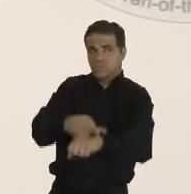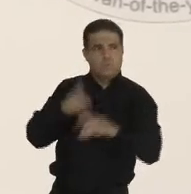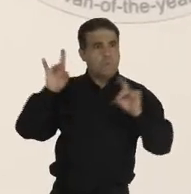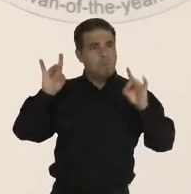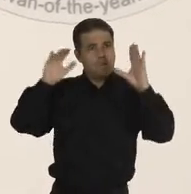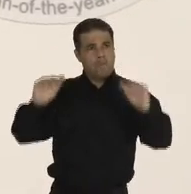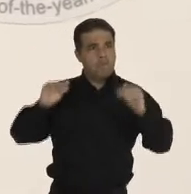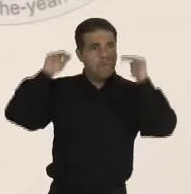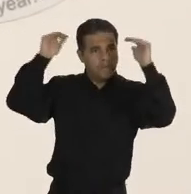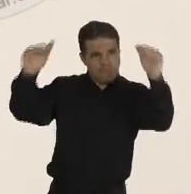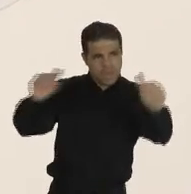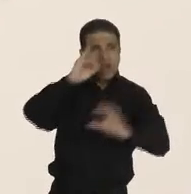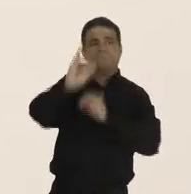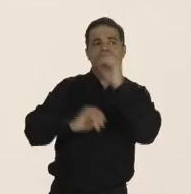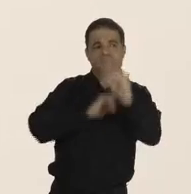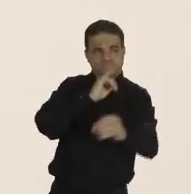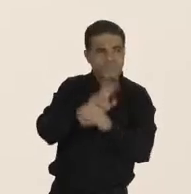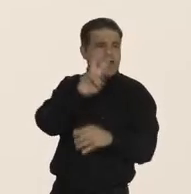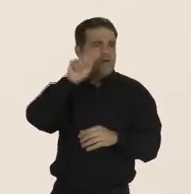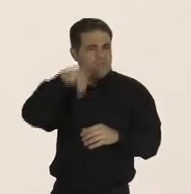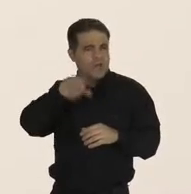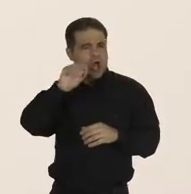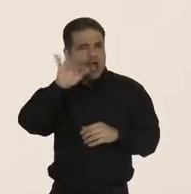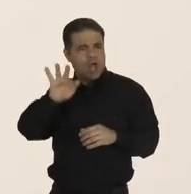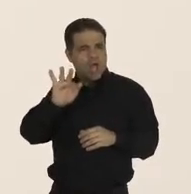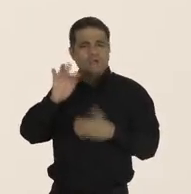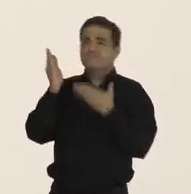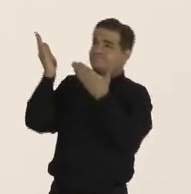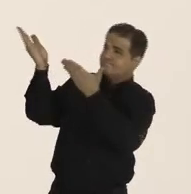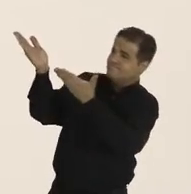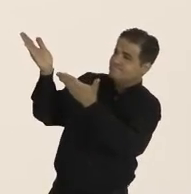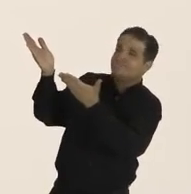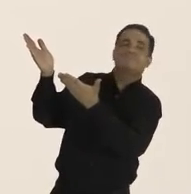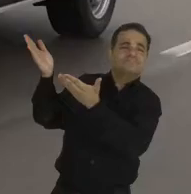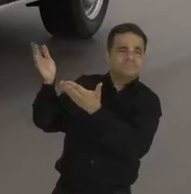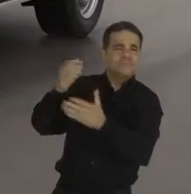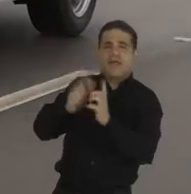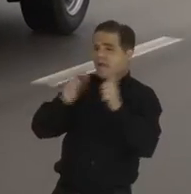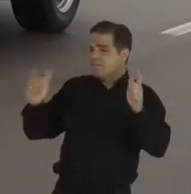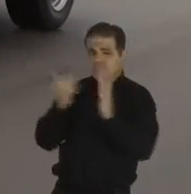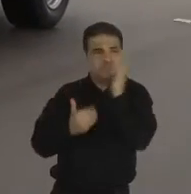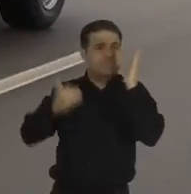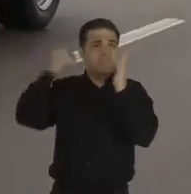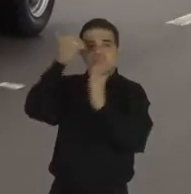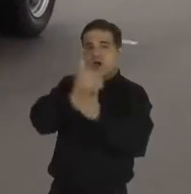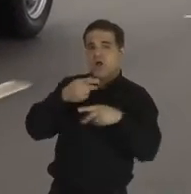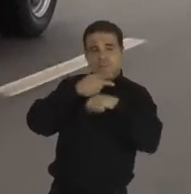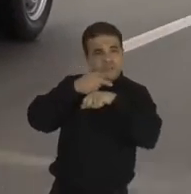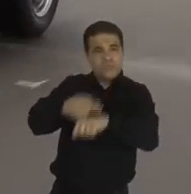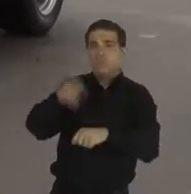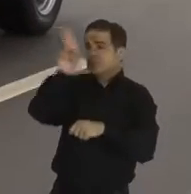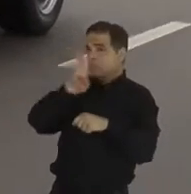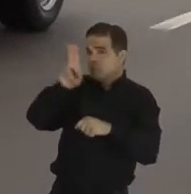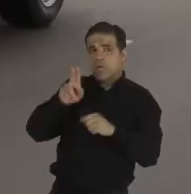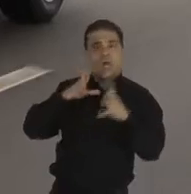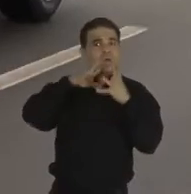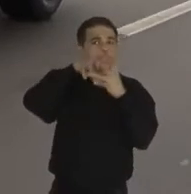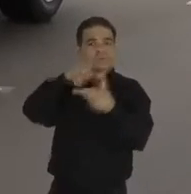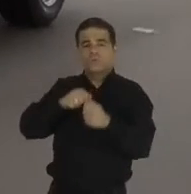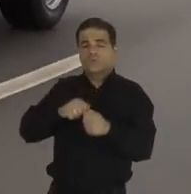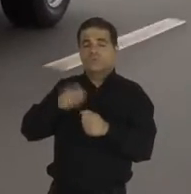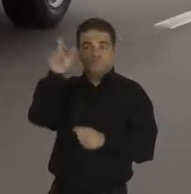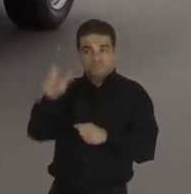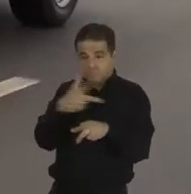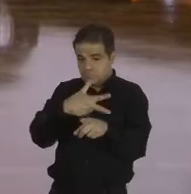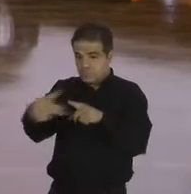volte internet novena of the Year que é a maior premiação para veículos utilitários o mundo o